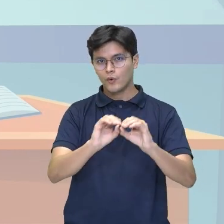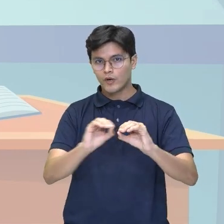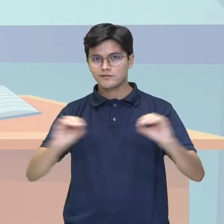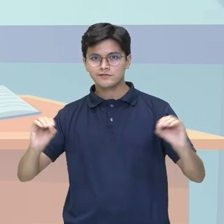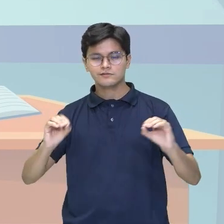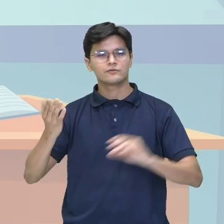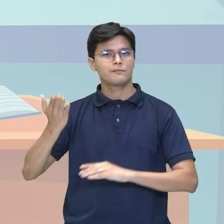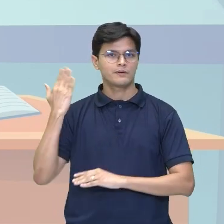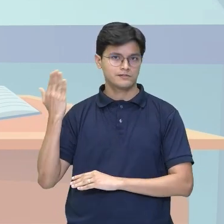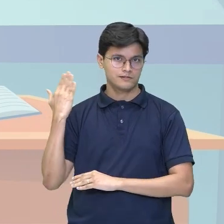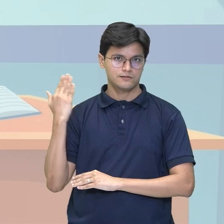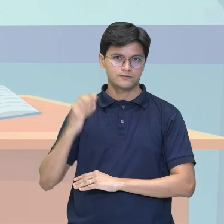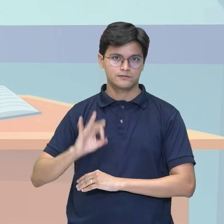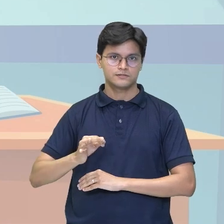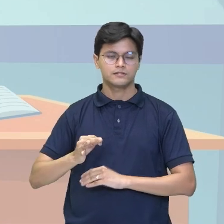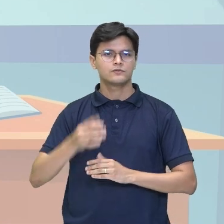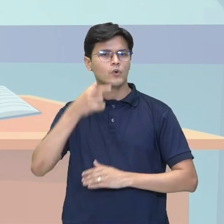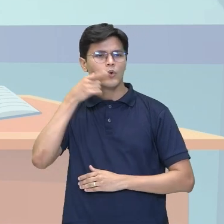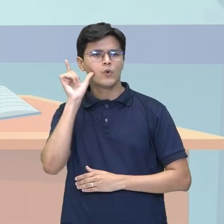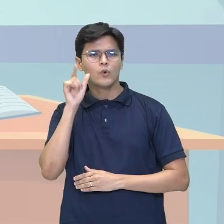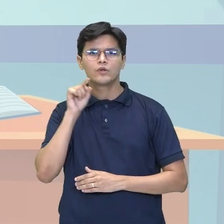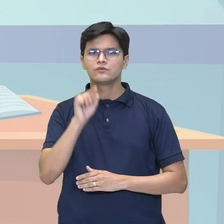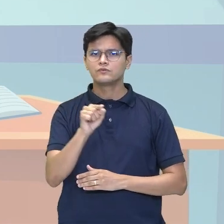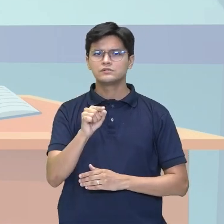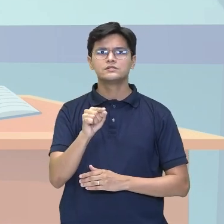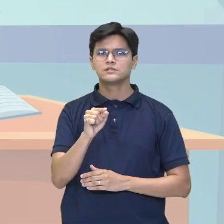ela pergunta: o que você fez ontem? Vamos ver?